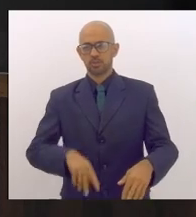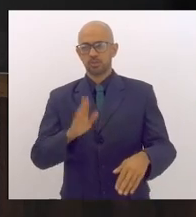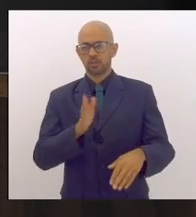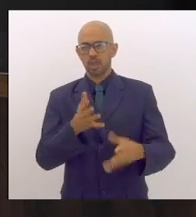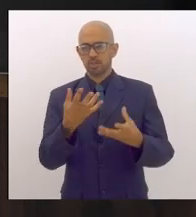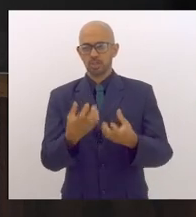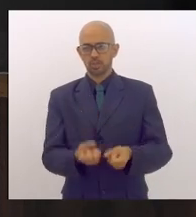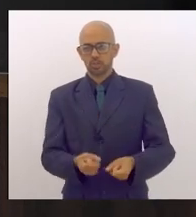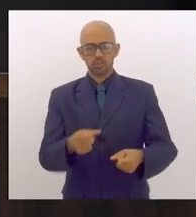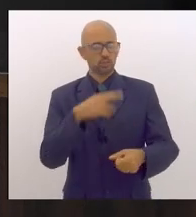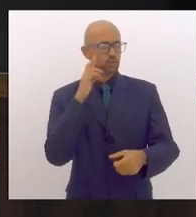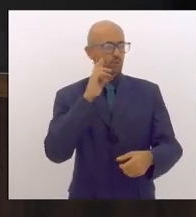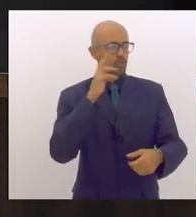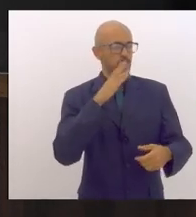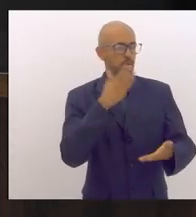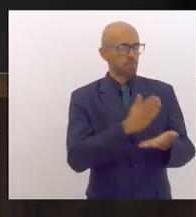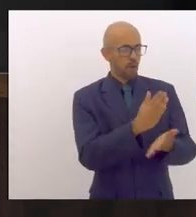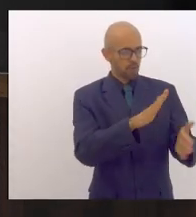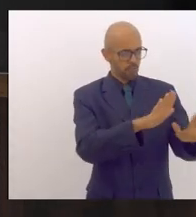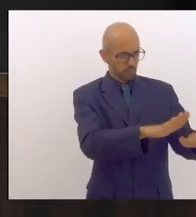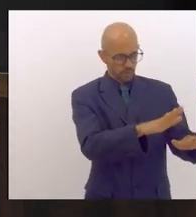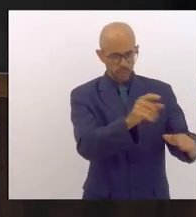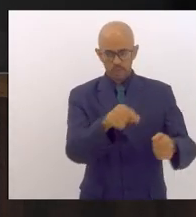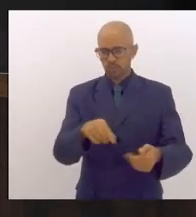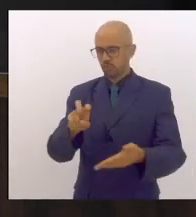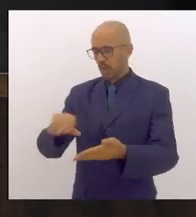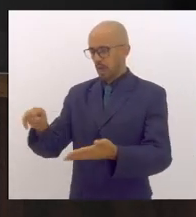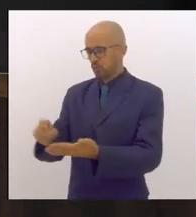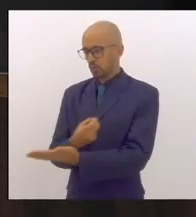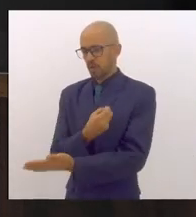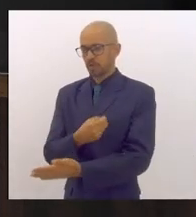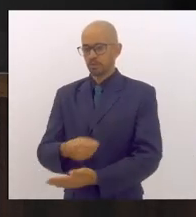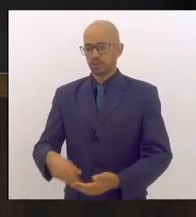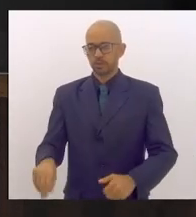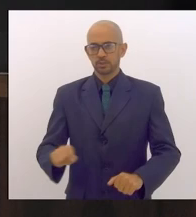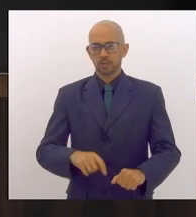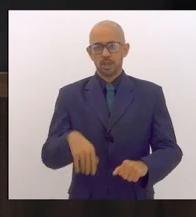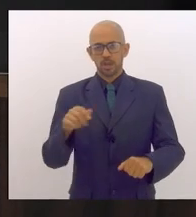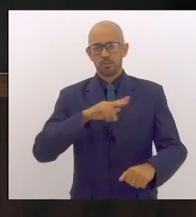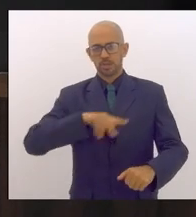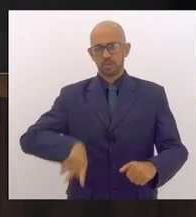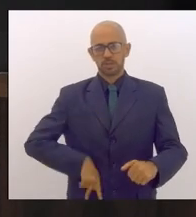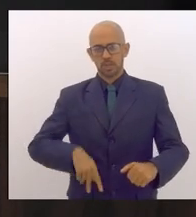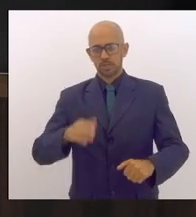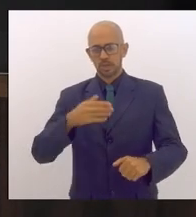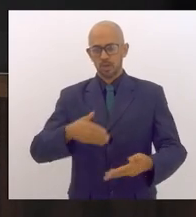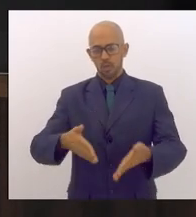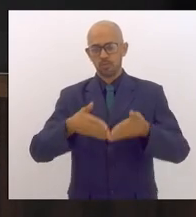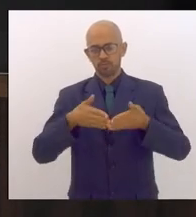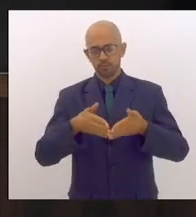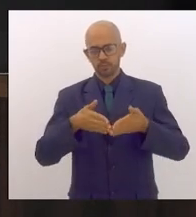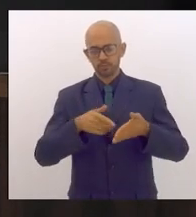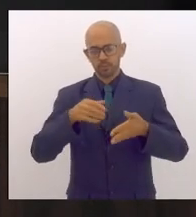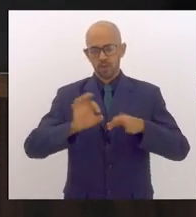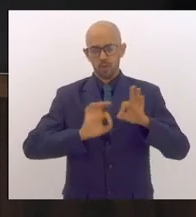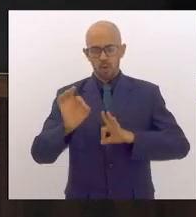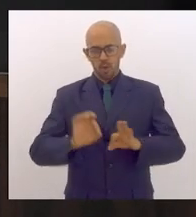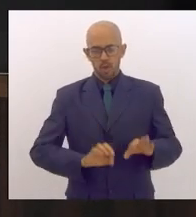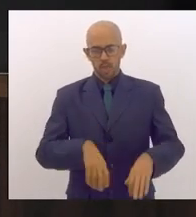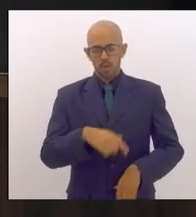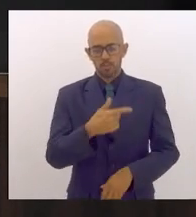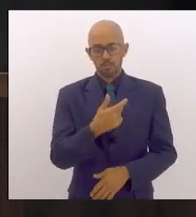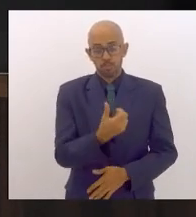senhores que aprovam, permaneçam como estão aprovados, vai ao autógrafo. A presidência chama os trabalhos à ordem e retoma o projeto de lei